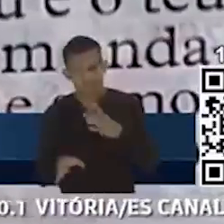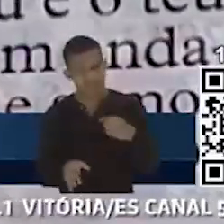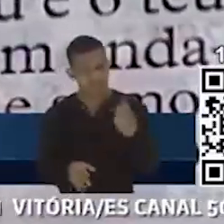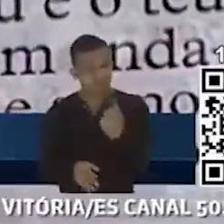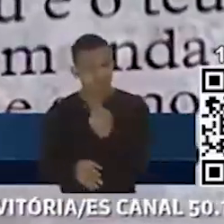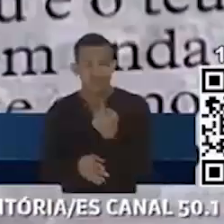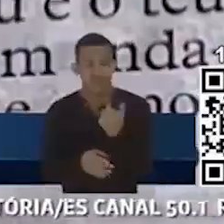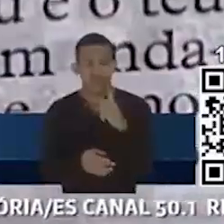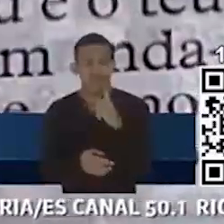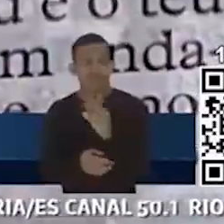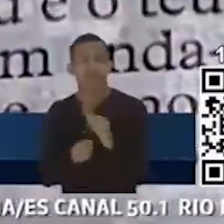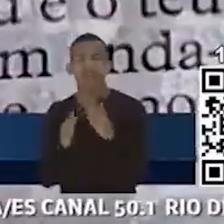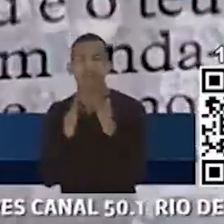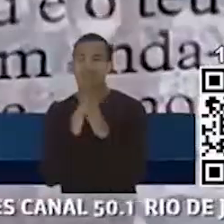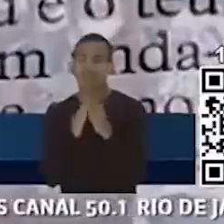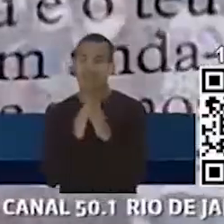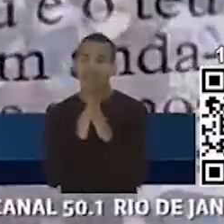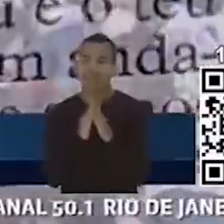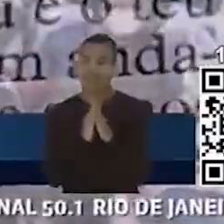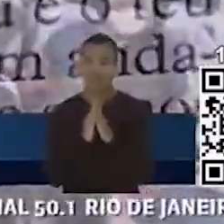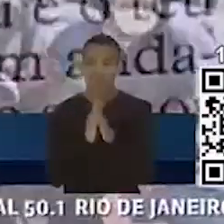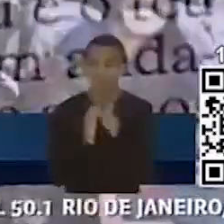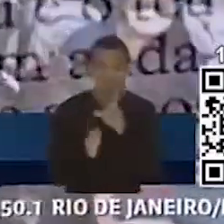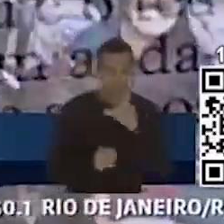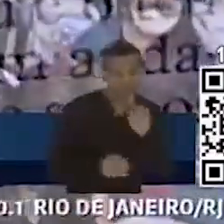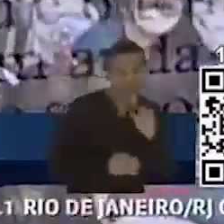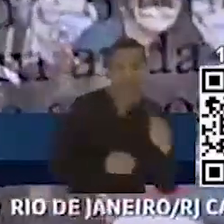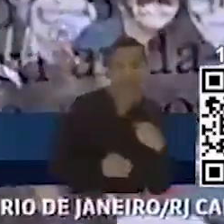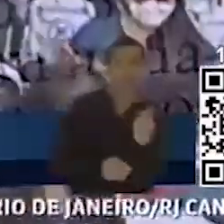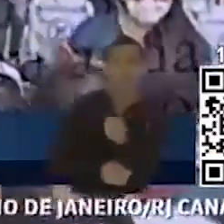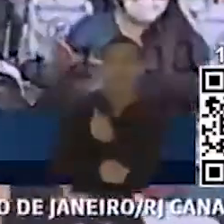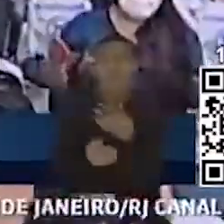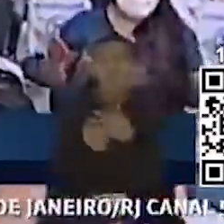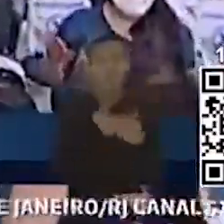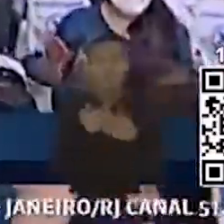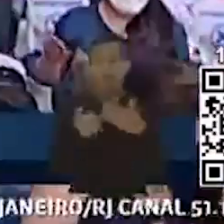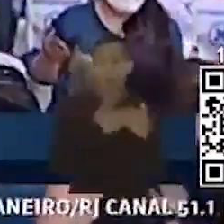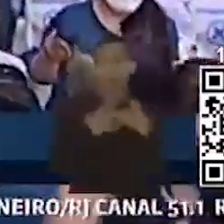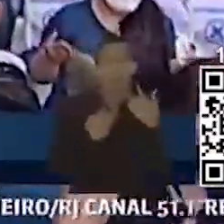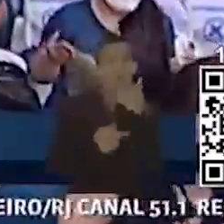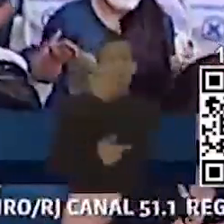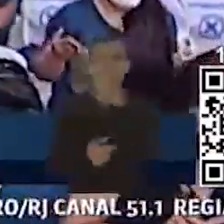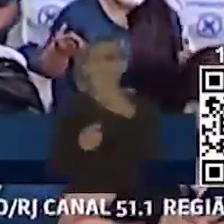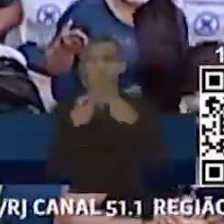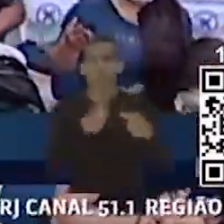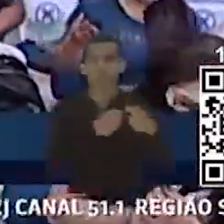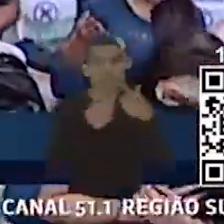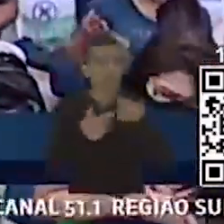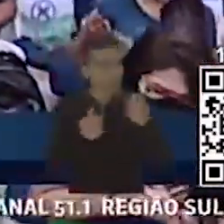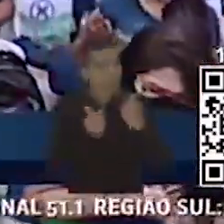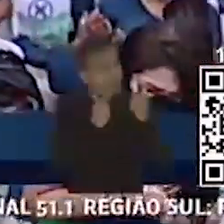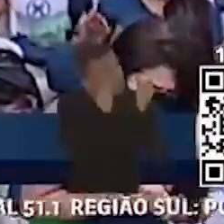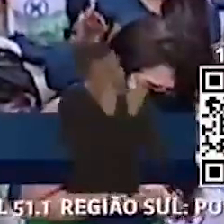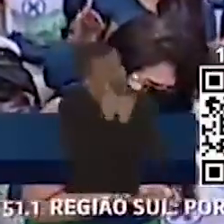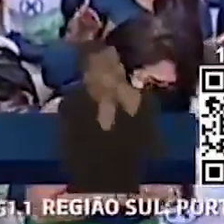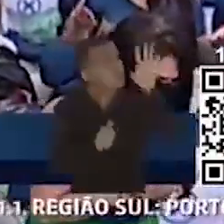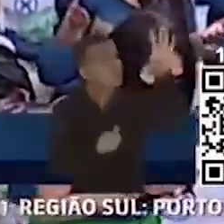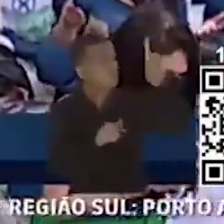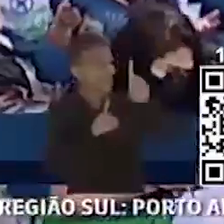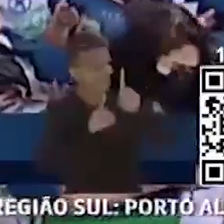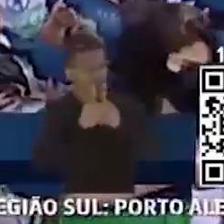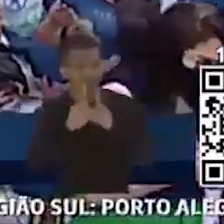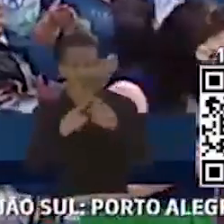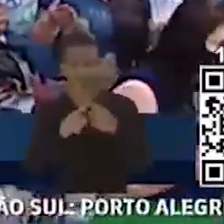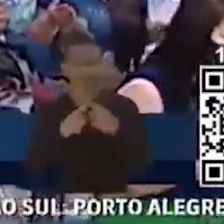da Tua casa. Não nos deixe ir sequer para nossa casa sem a Tua presença, porque sem Ti nós